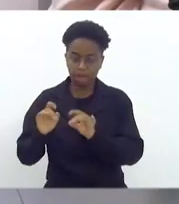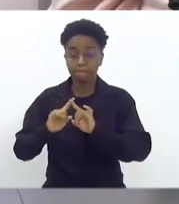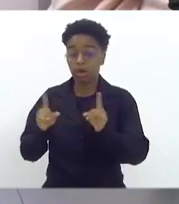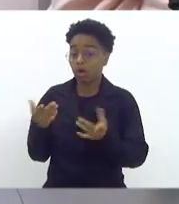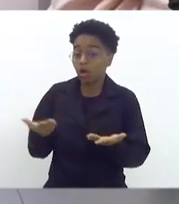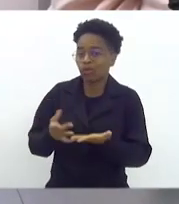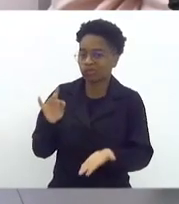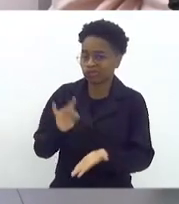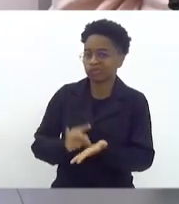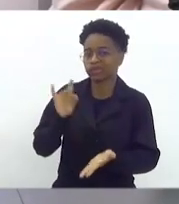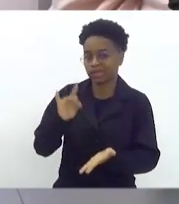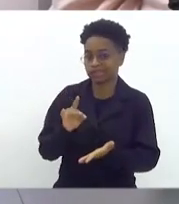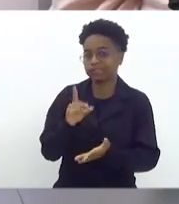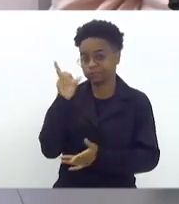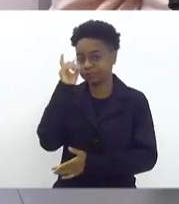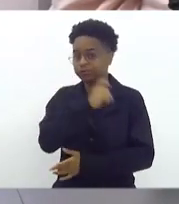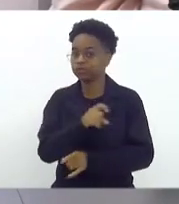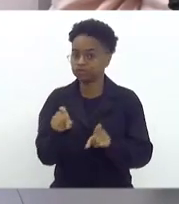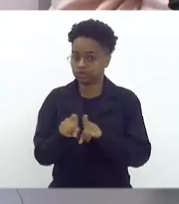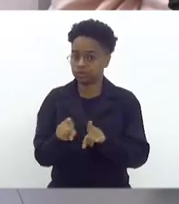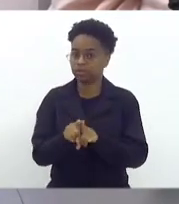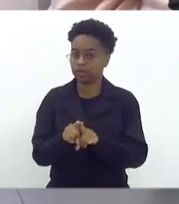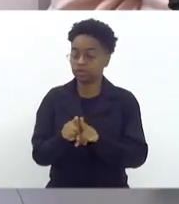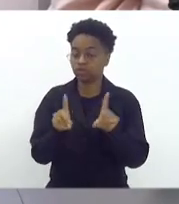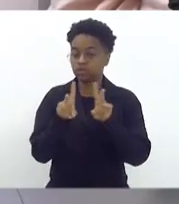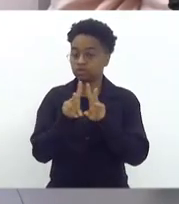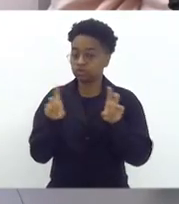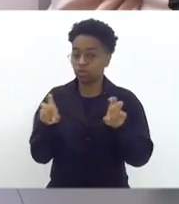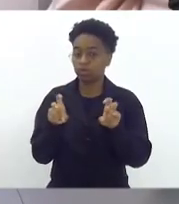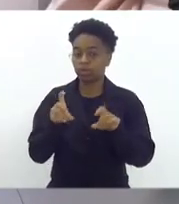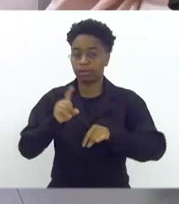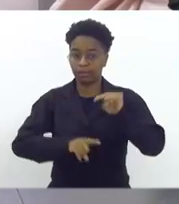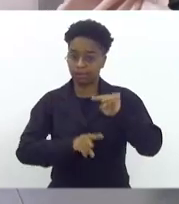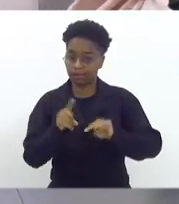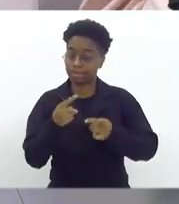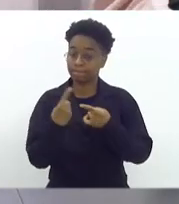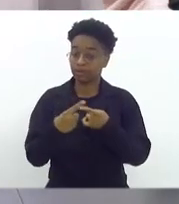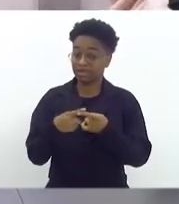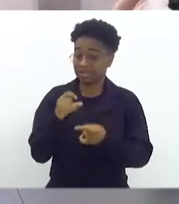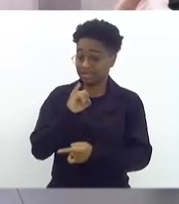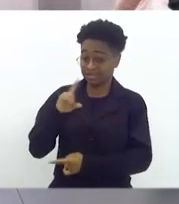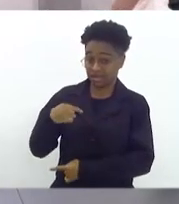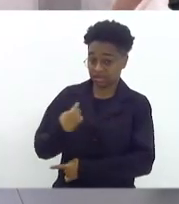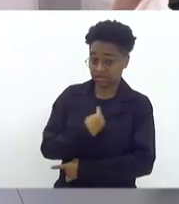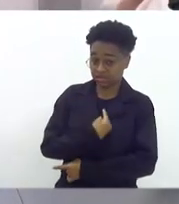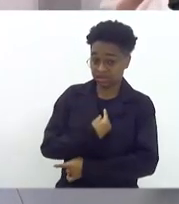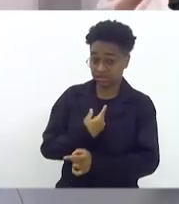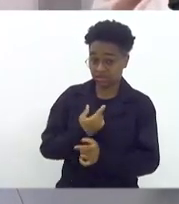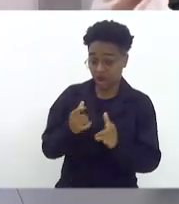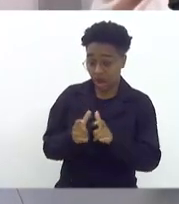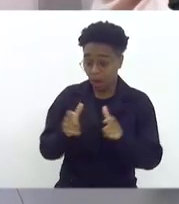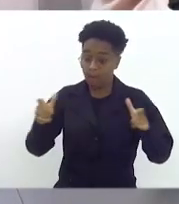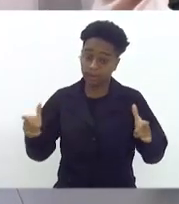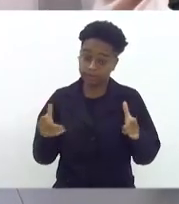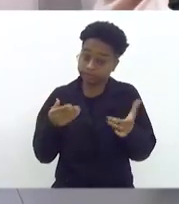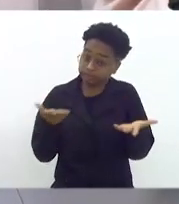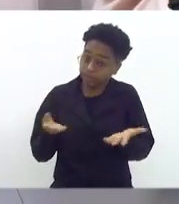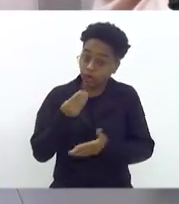também é muito cruel com relação a equipamentos porque se a gente aumenta evidentemente